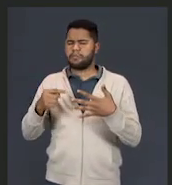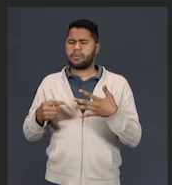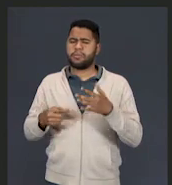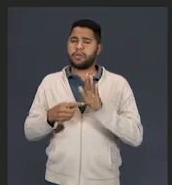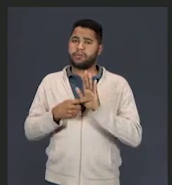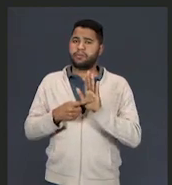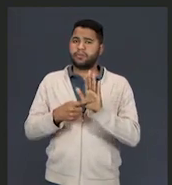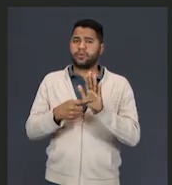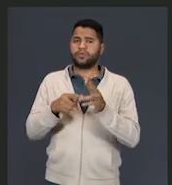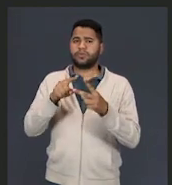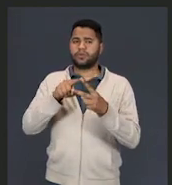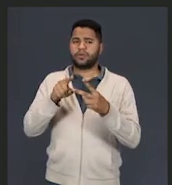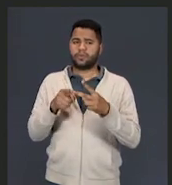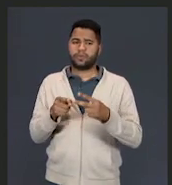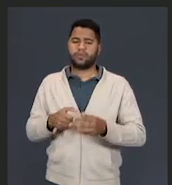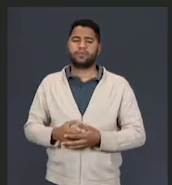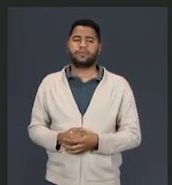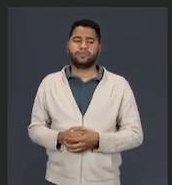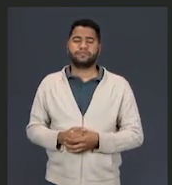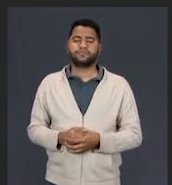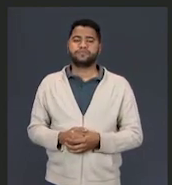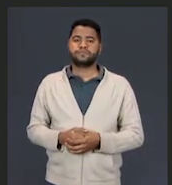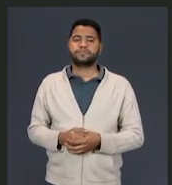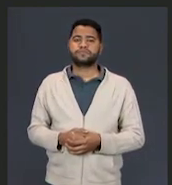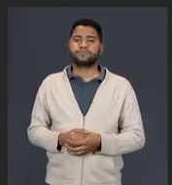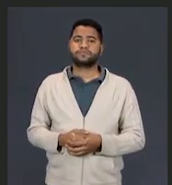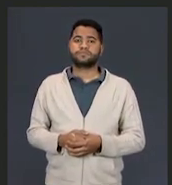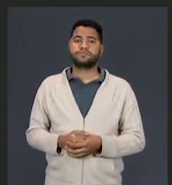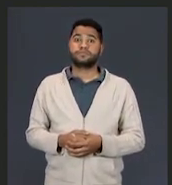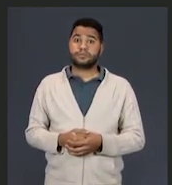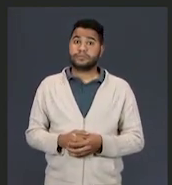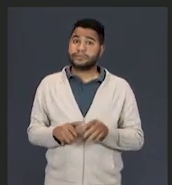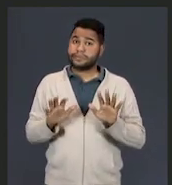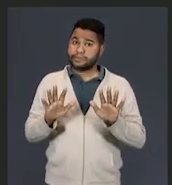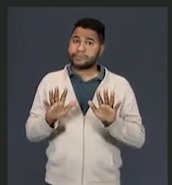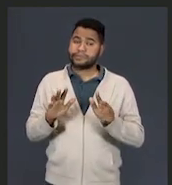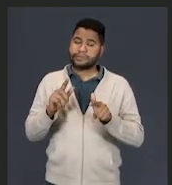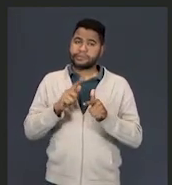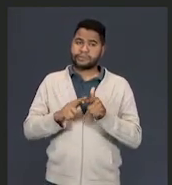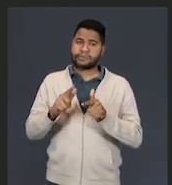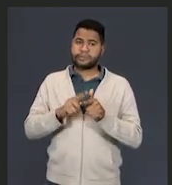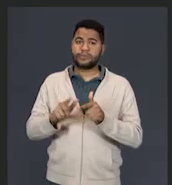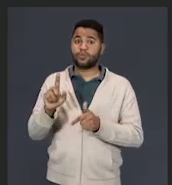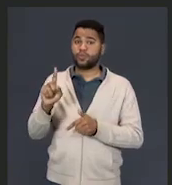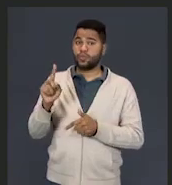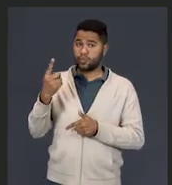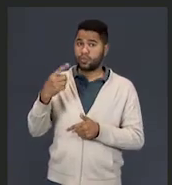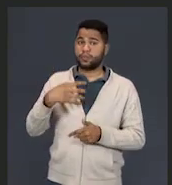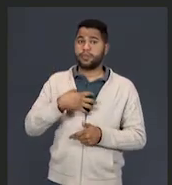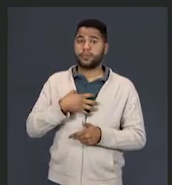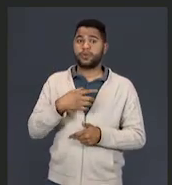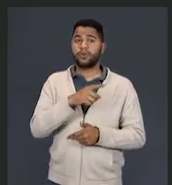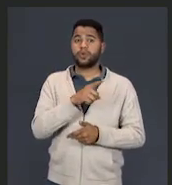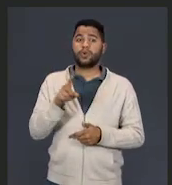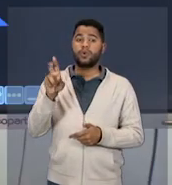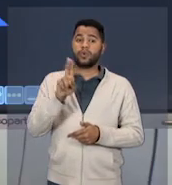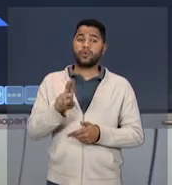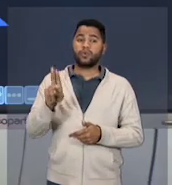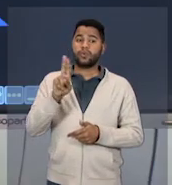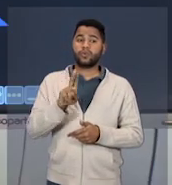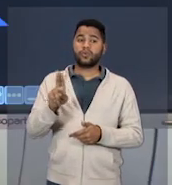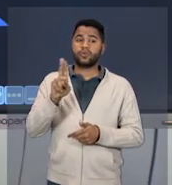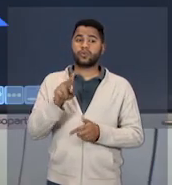representar o ângulo. E aí que vem o problema. Uma das maneiras é você usar